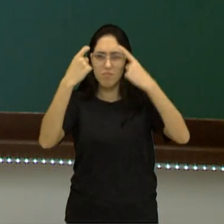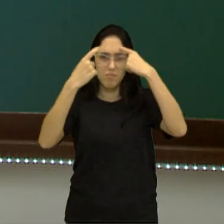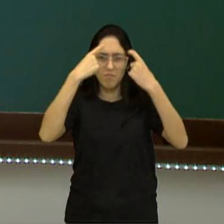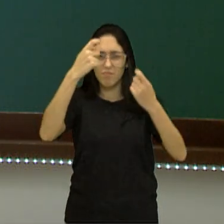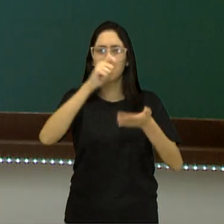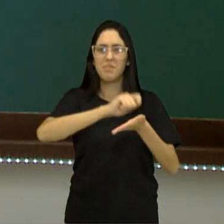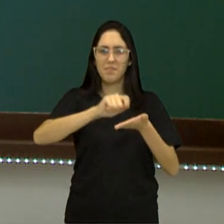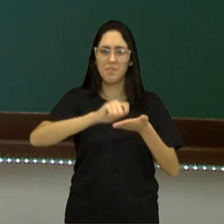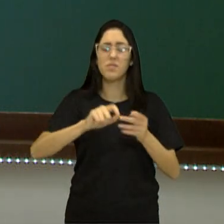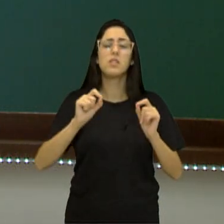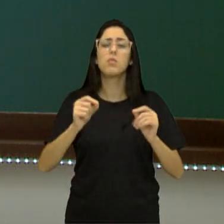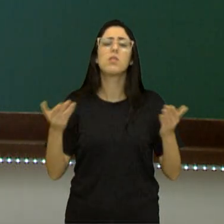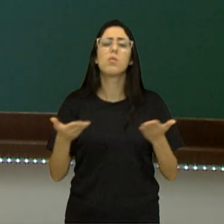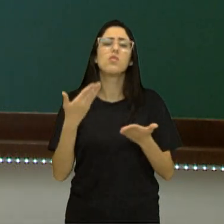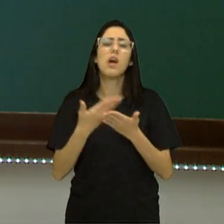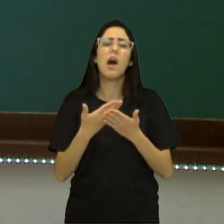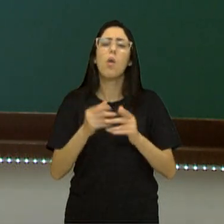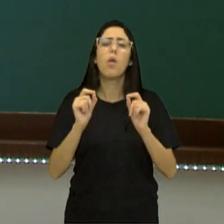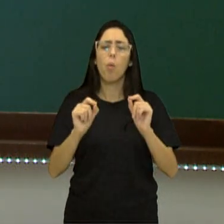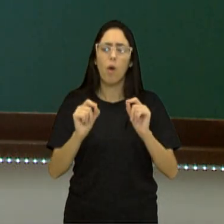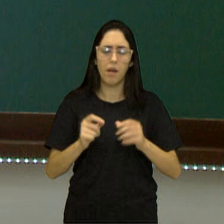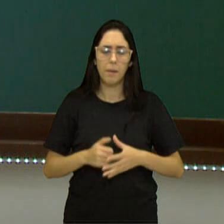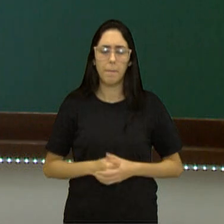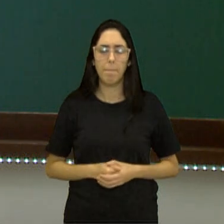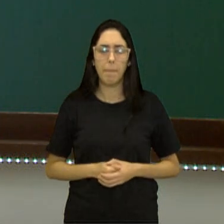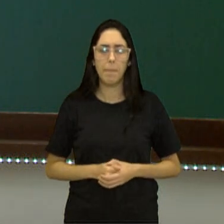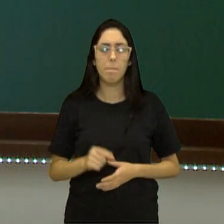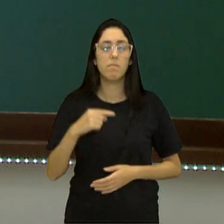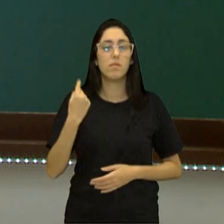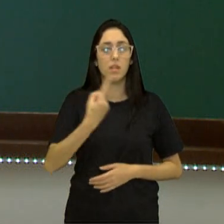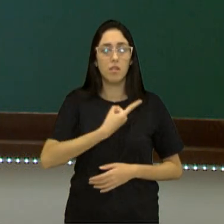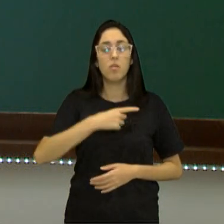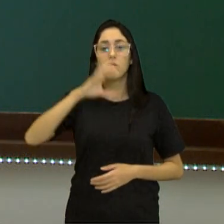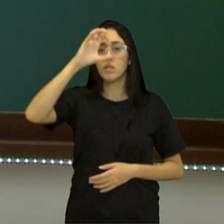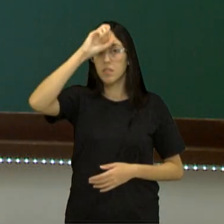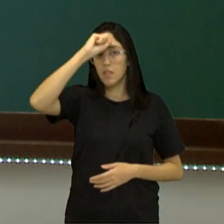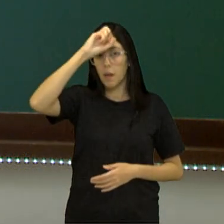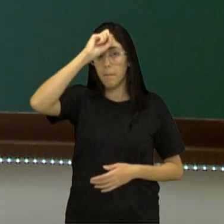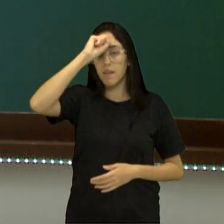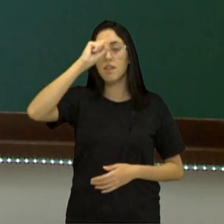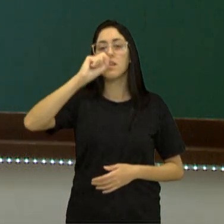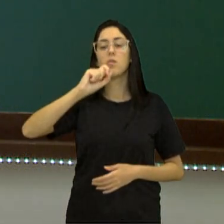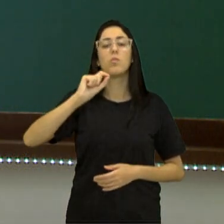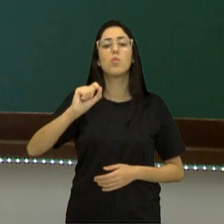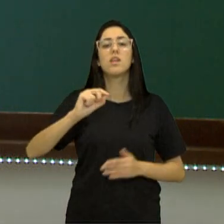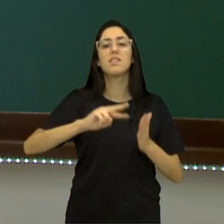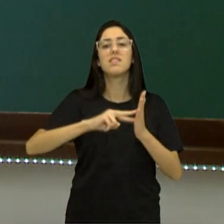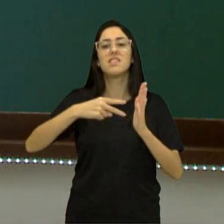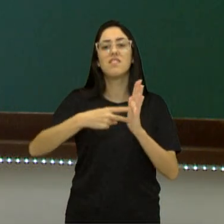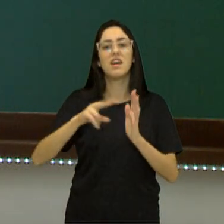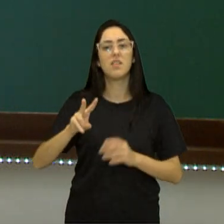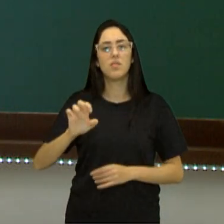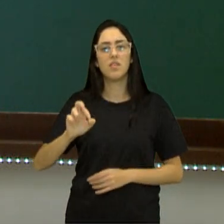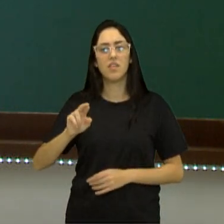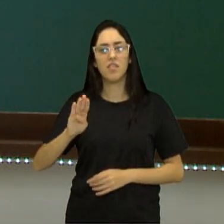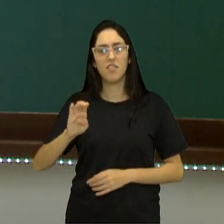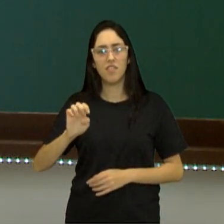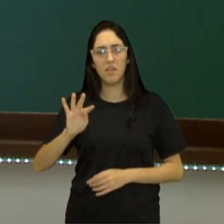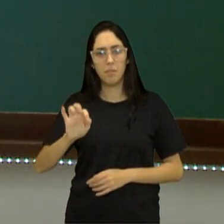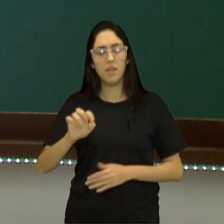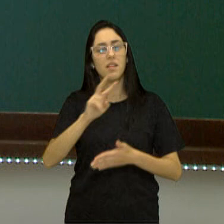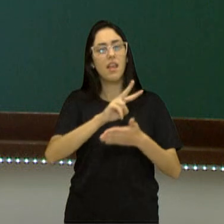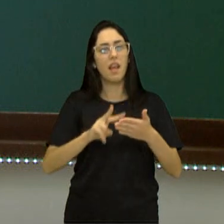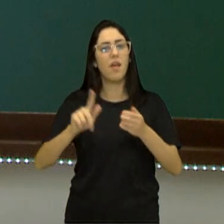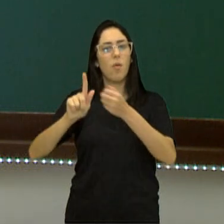lado. O que nós vimos nessa aula, então? Nós retomamos o significado de verbete. lemos um glossário